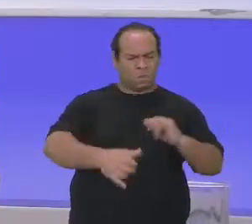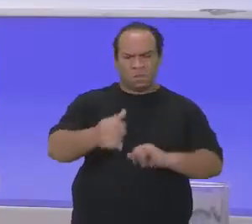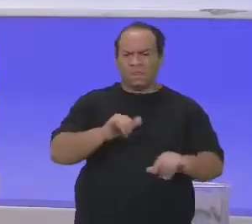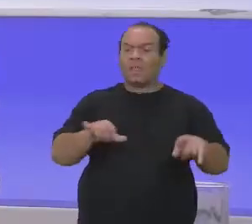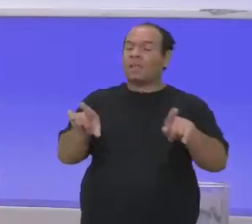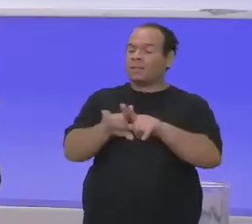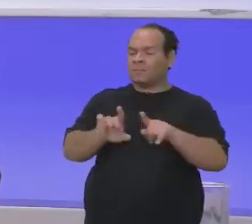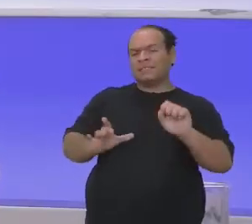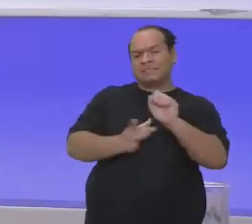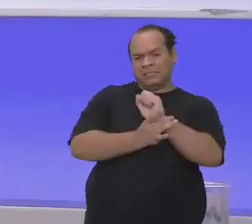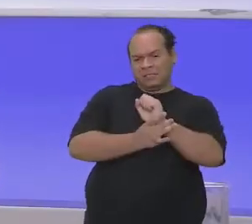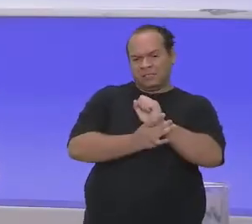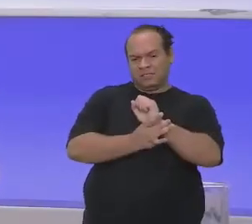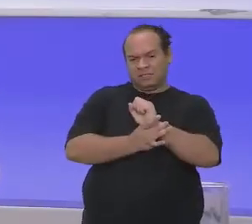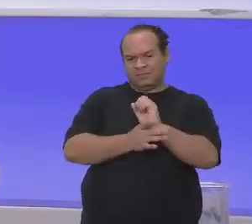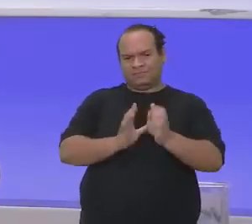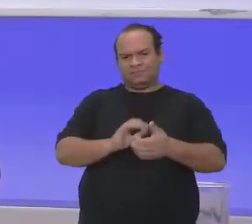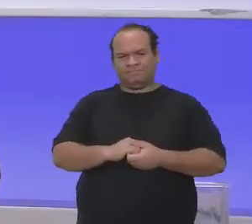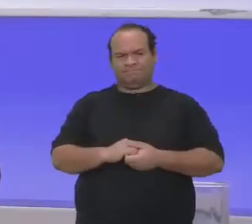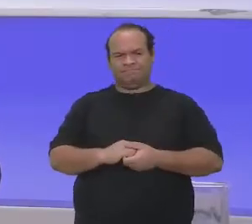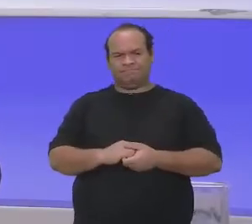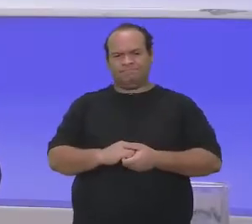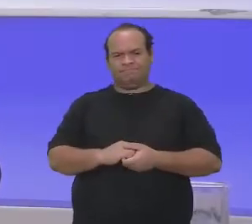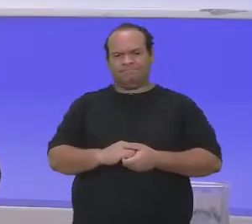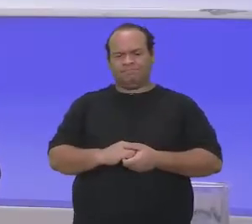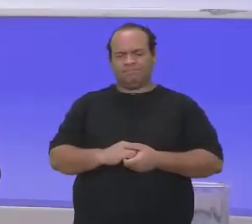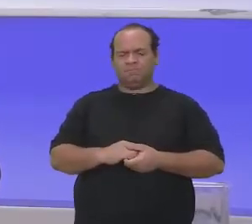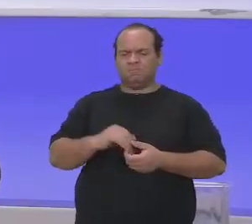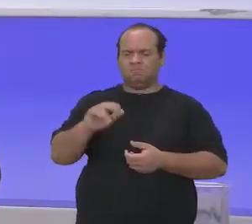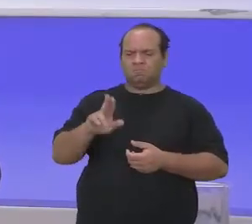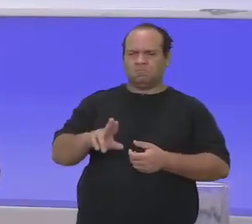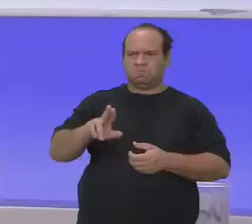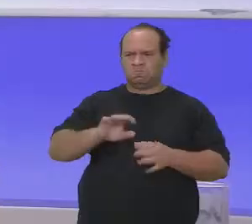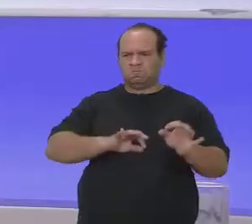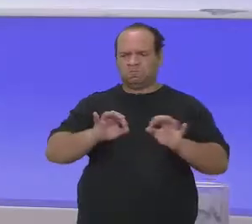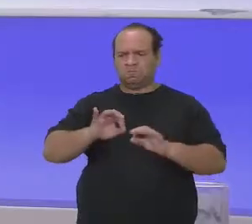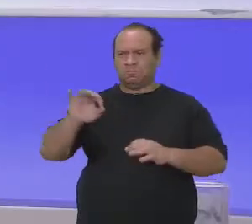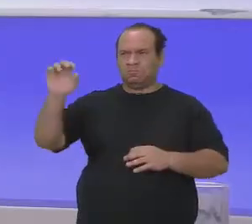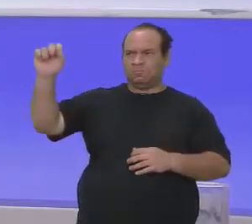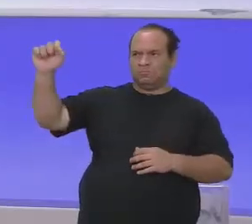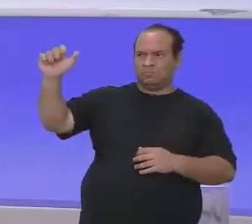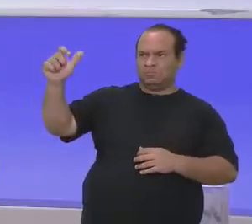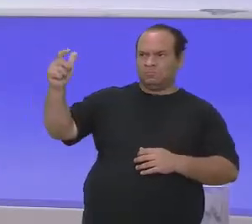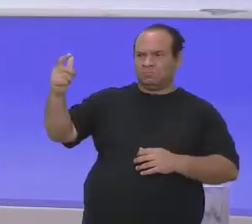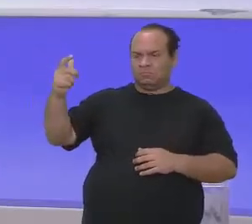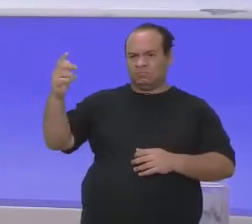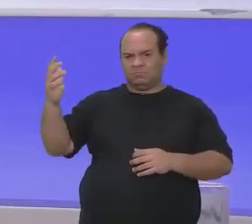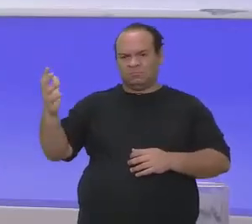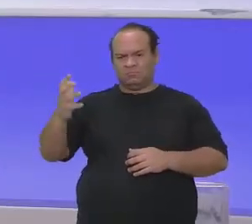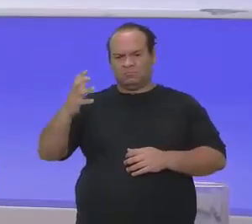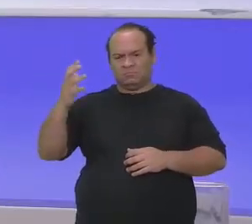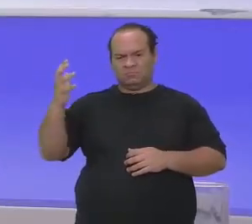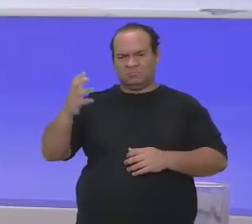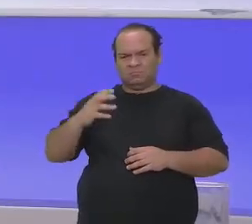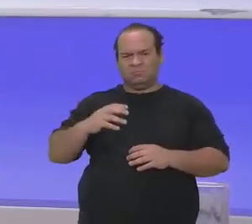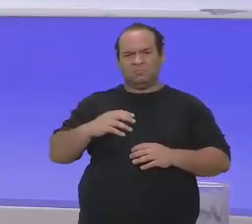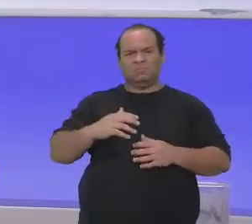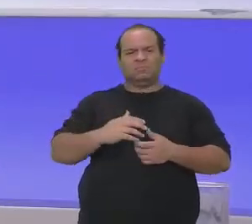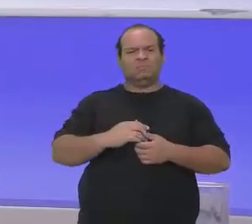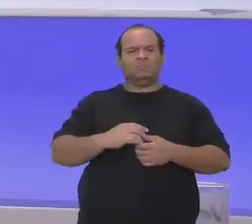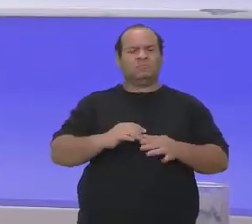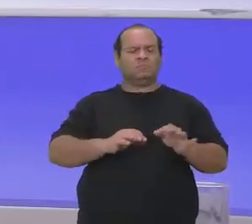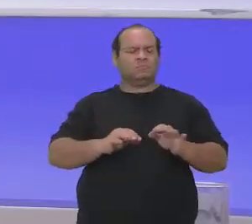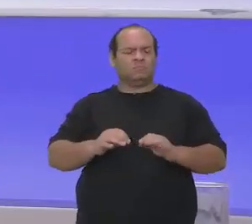segurança energética? Então, quando a gente fala de sistemas solares e em geração distribuída, então a gente está instalando plantas